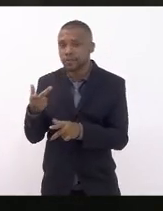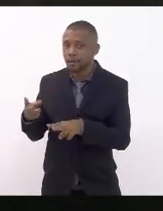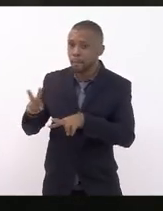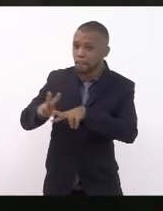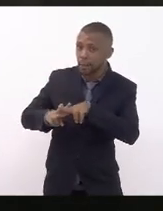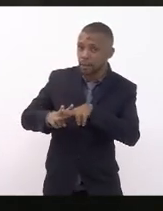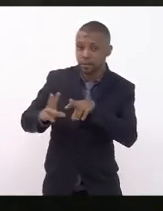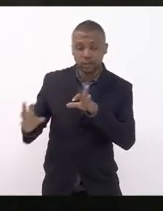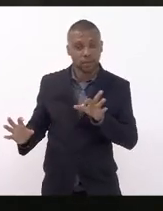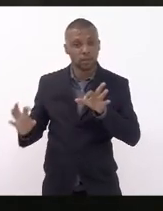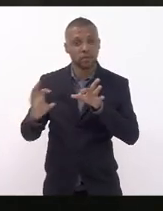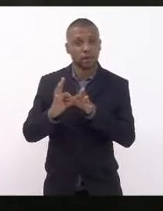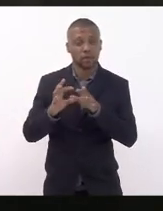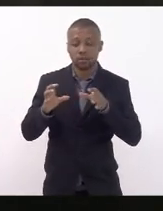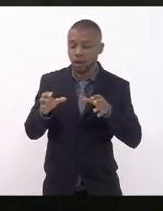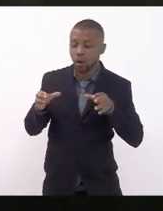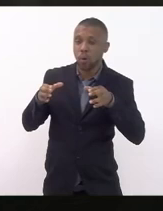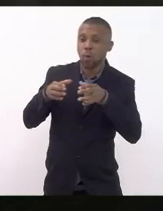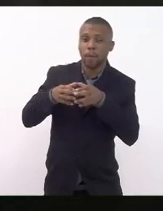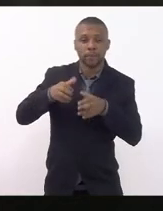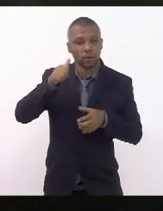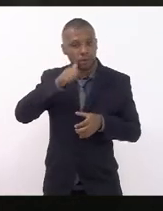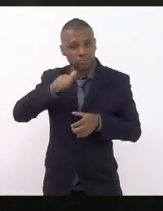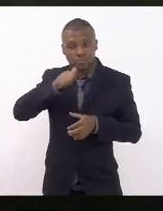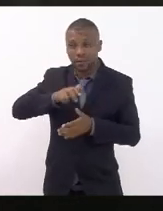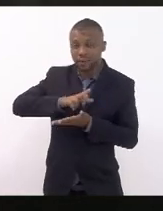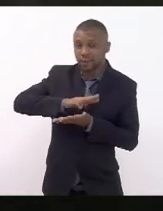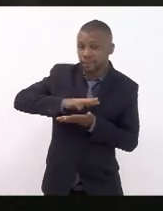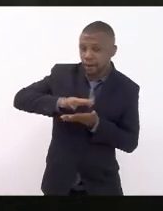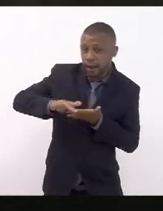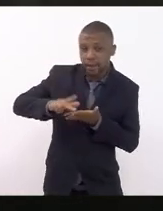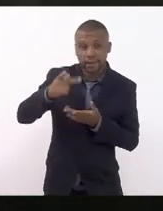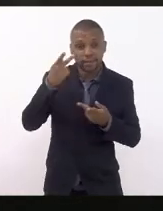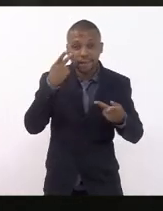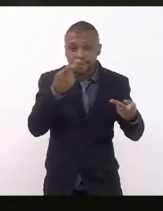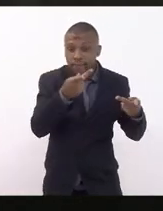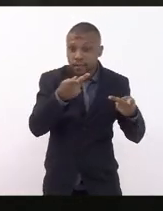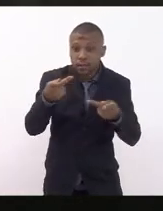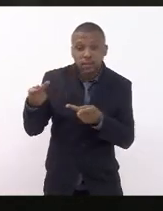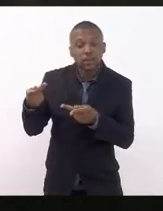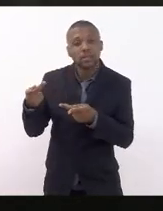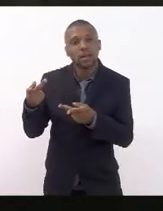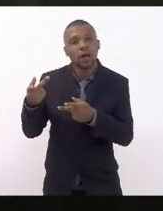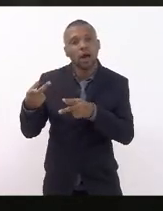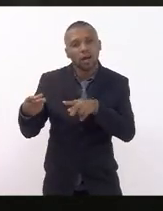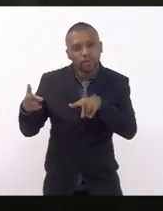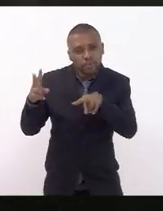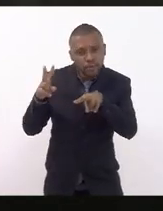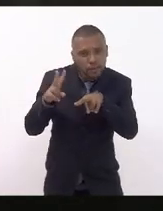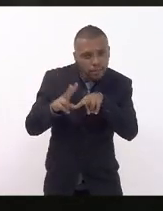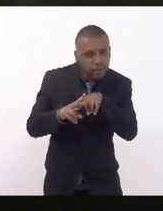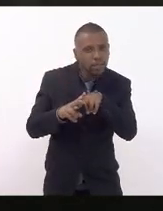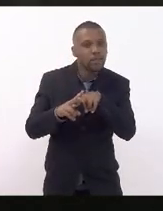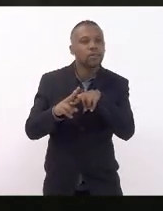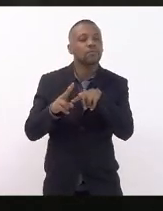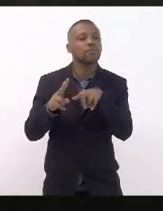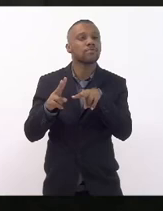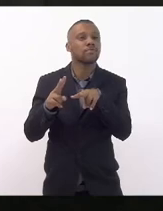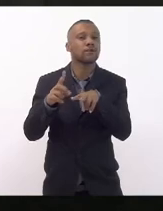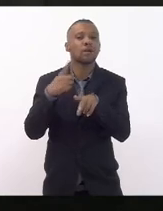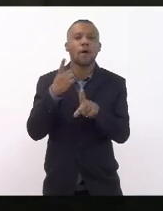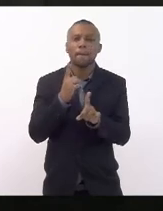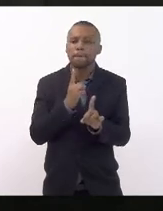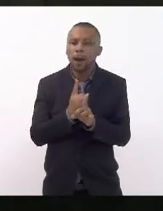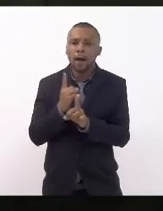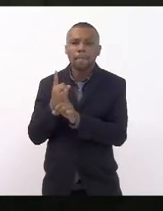de Mulheres. Fizemos várias visitas aos presídios, e